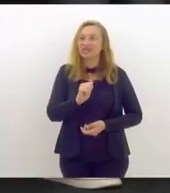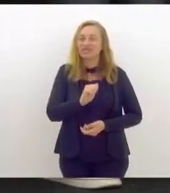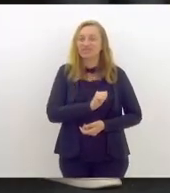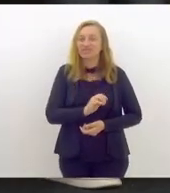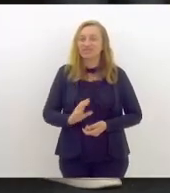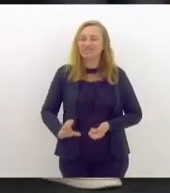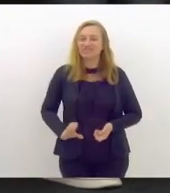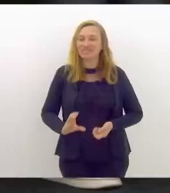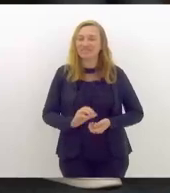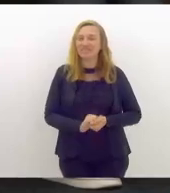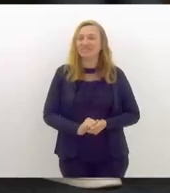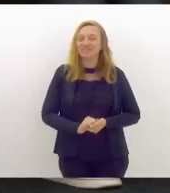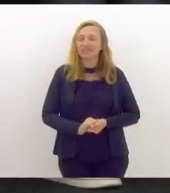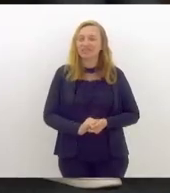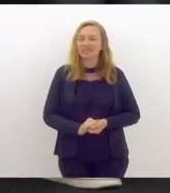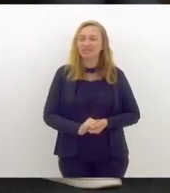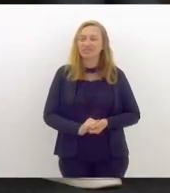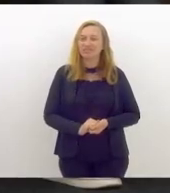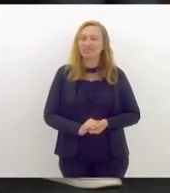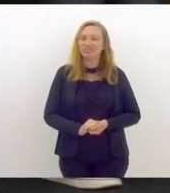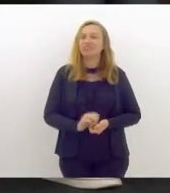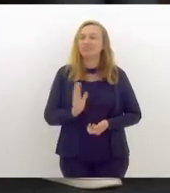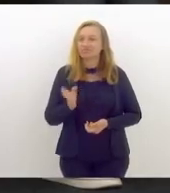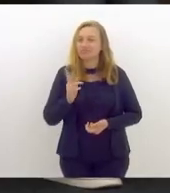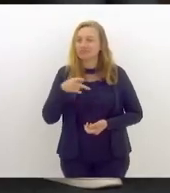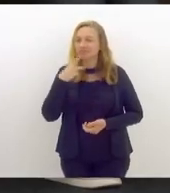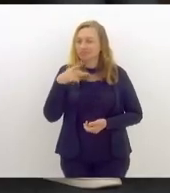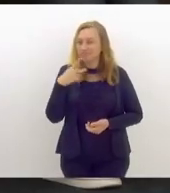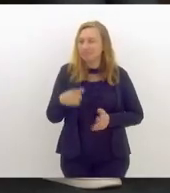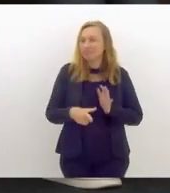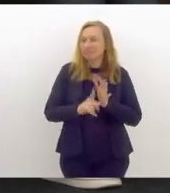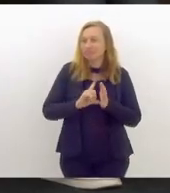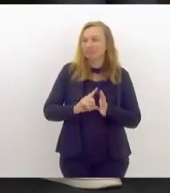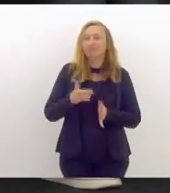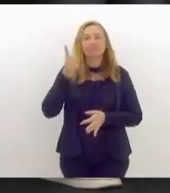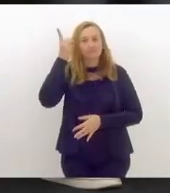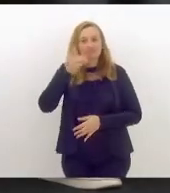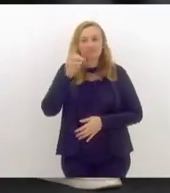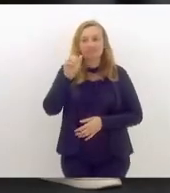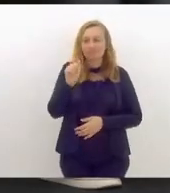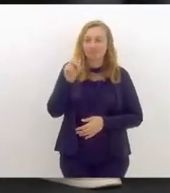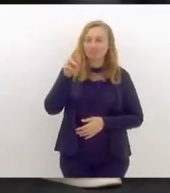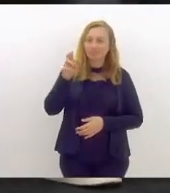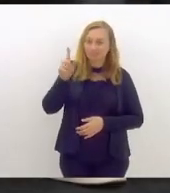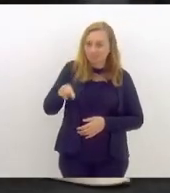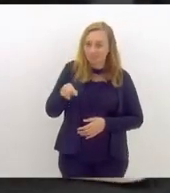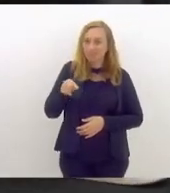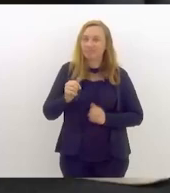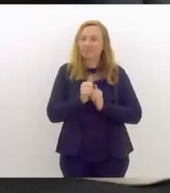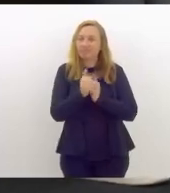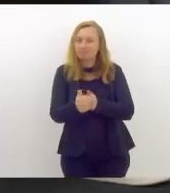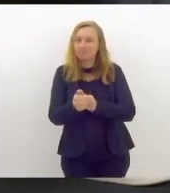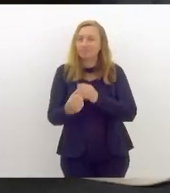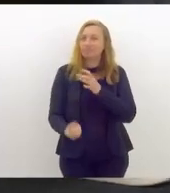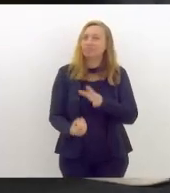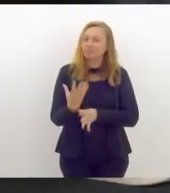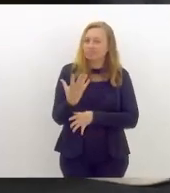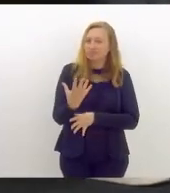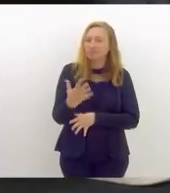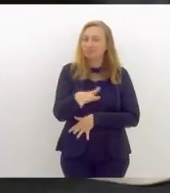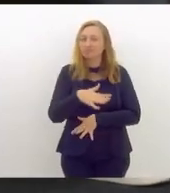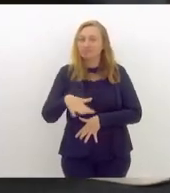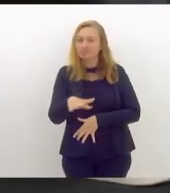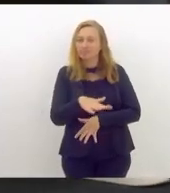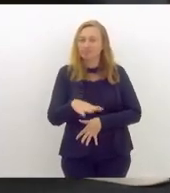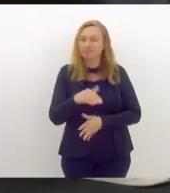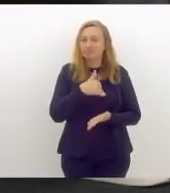esse projeto, eu falei até hoje, já tinha falado antes com o deputado André Correia, e eu acompanhei quando ele criou essa área, ele